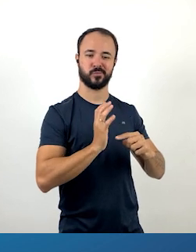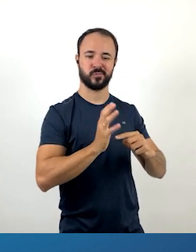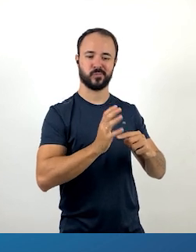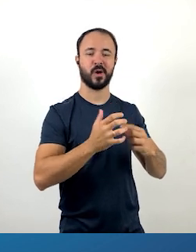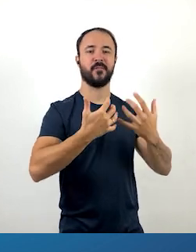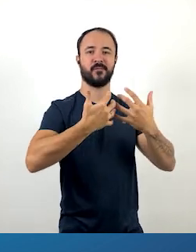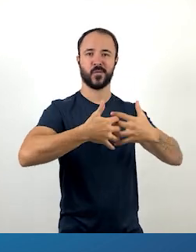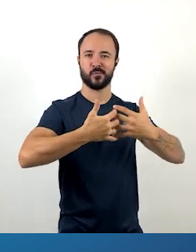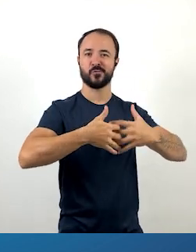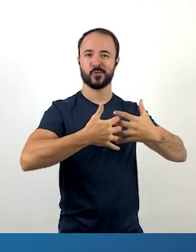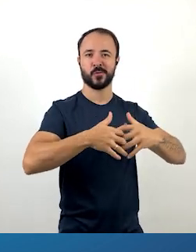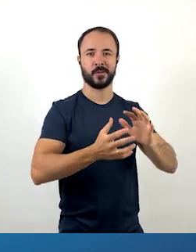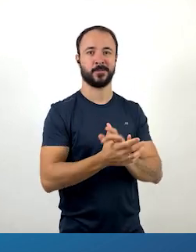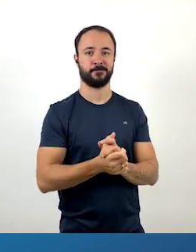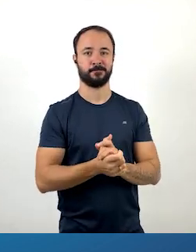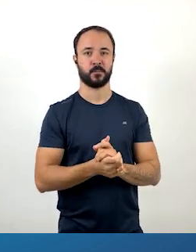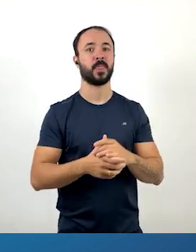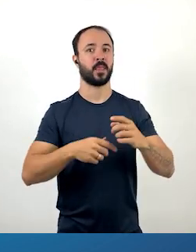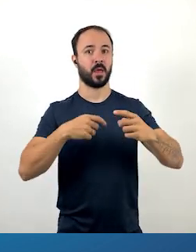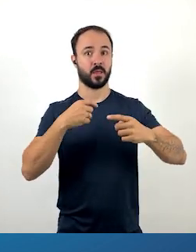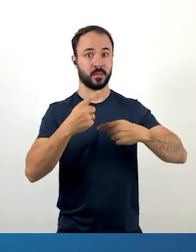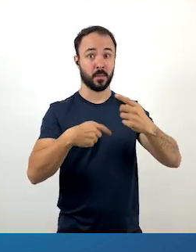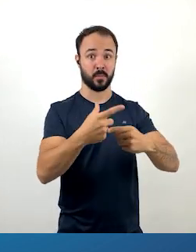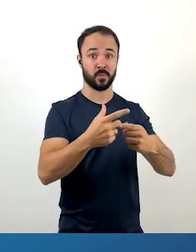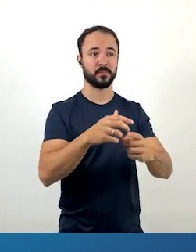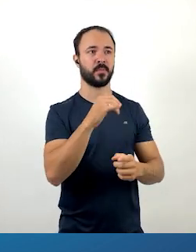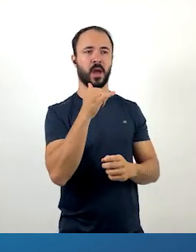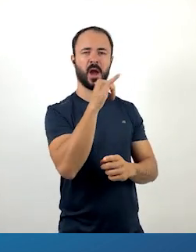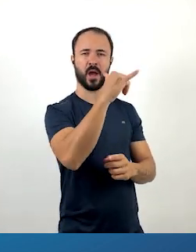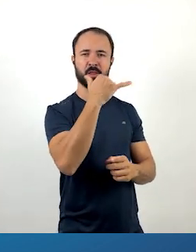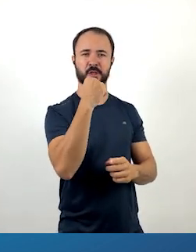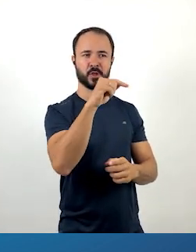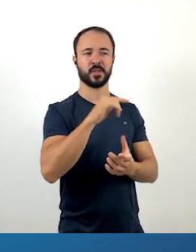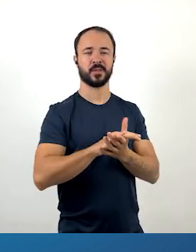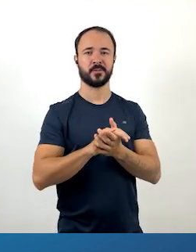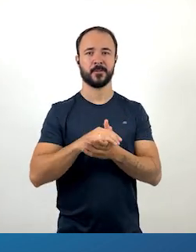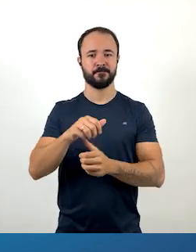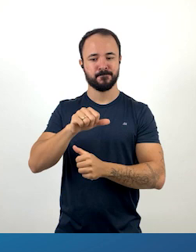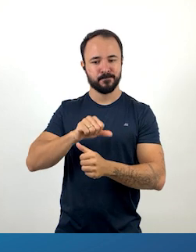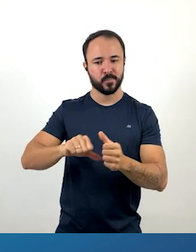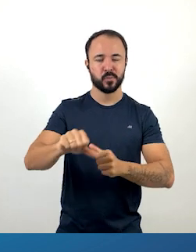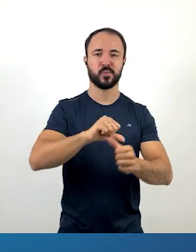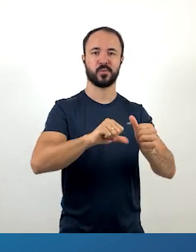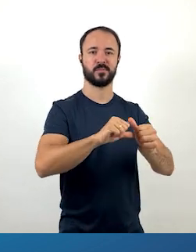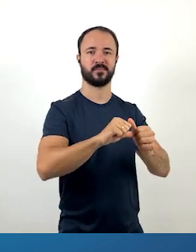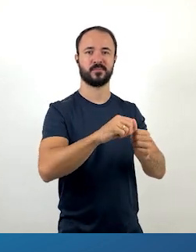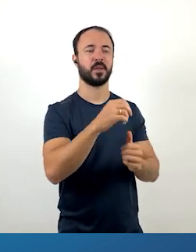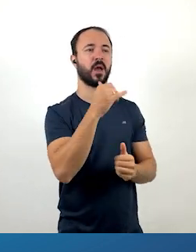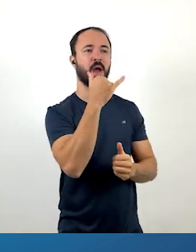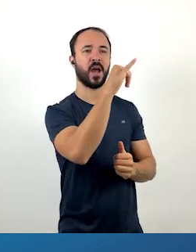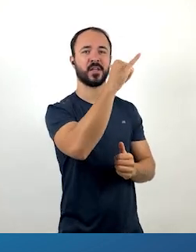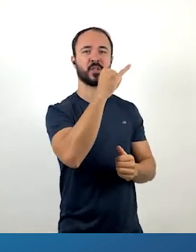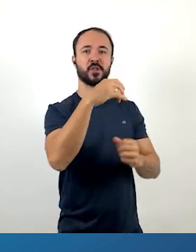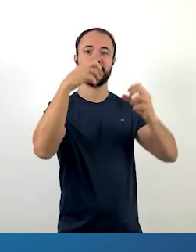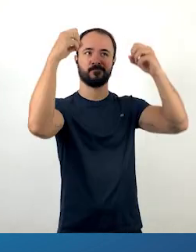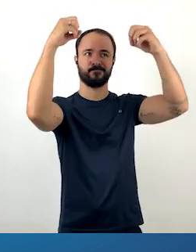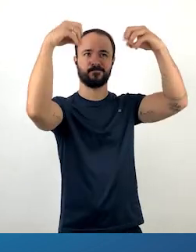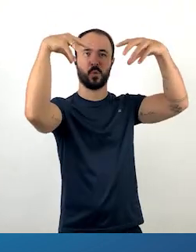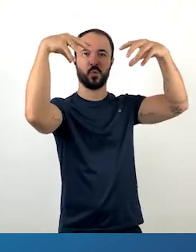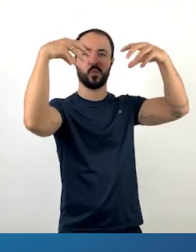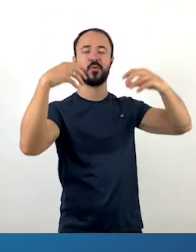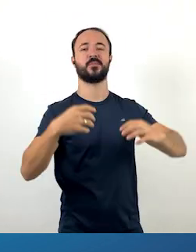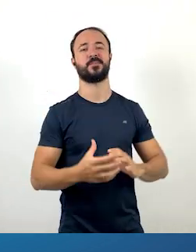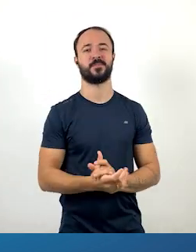movimento. Nós temos a geração da turbina, essa energia que é cinética é transformada pelo gerador em energia